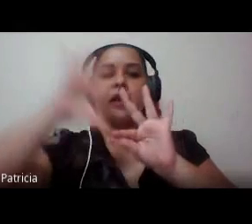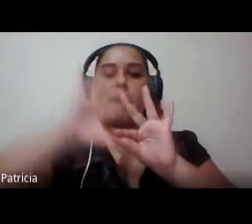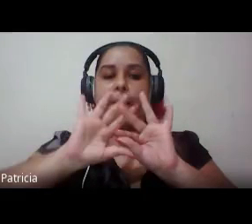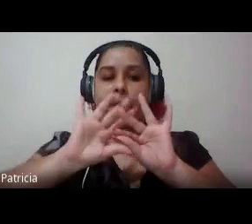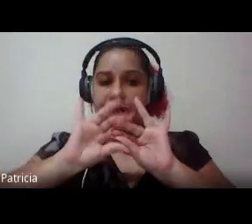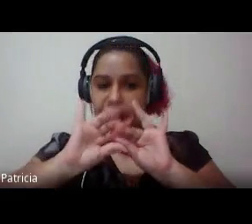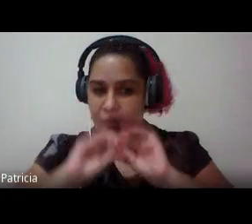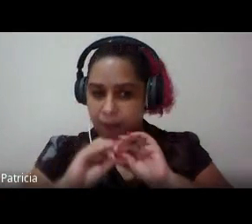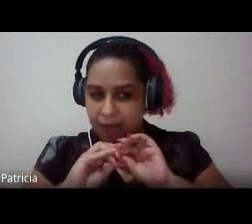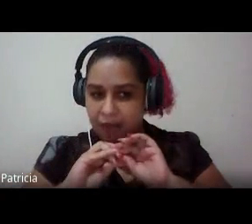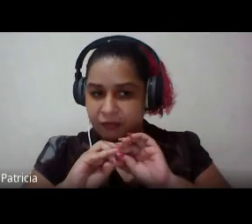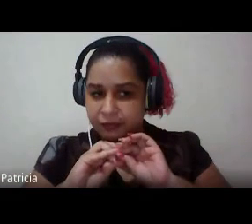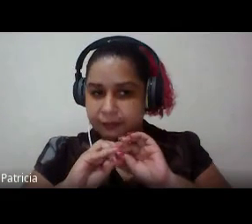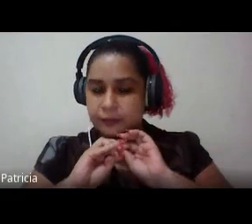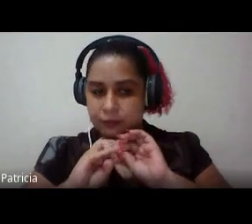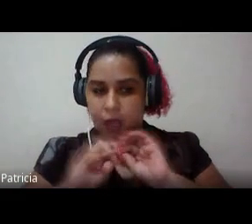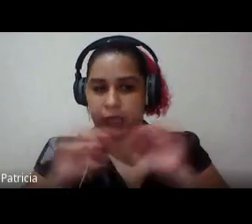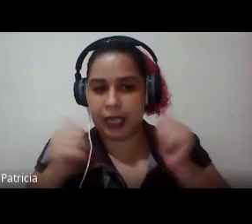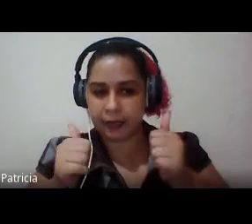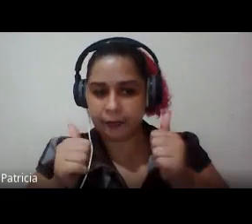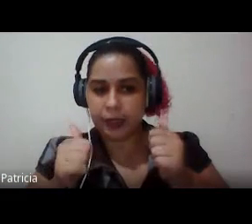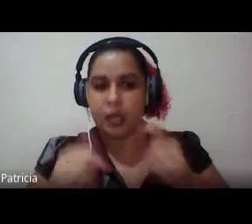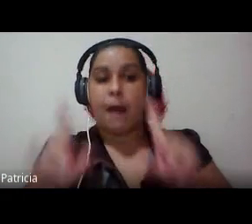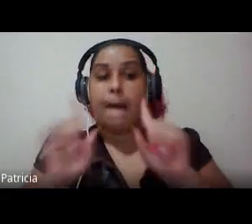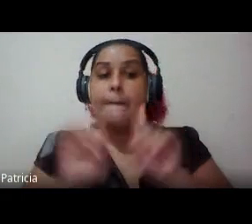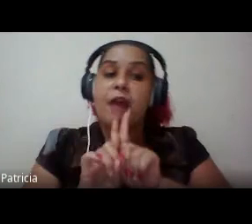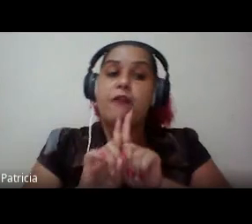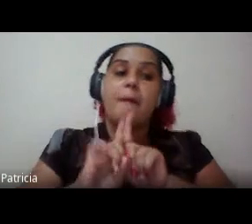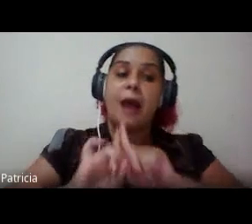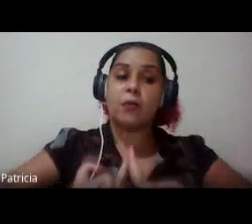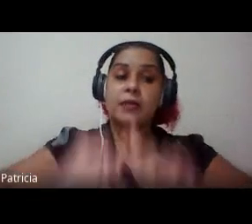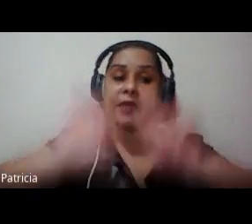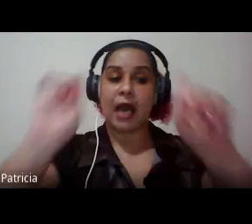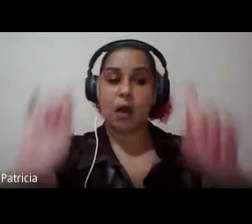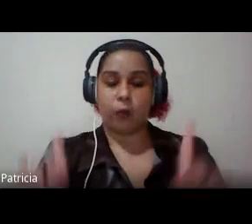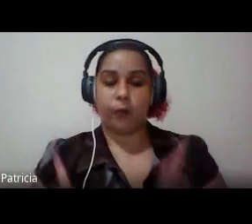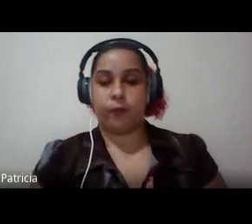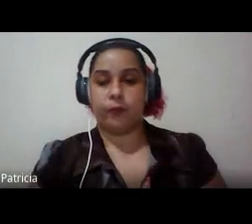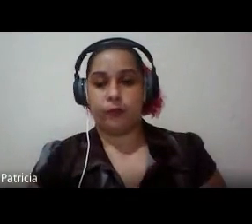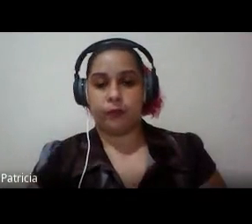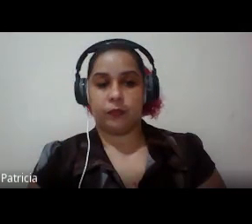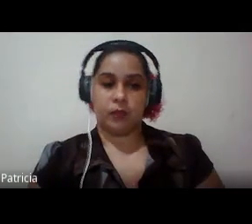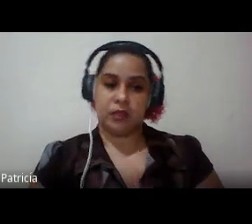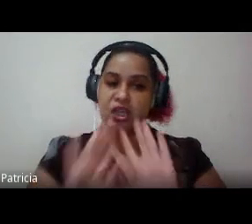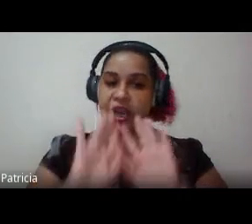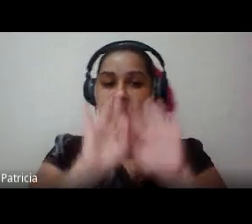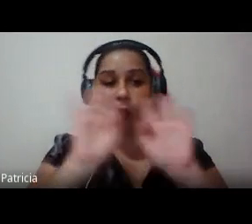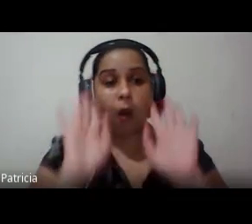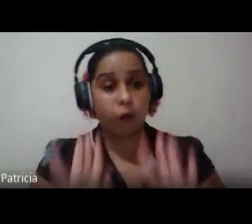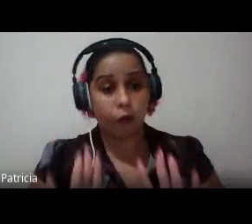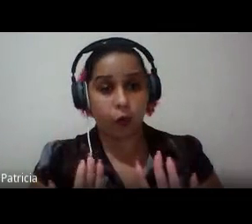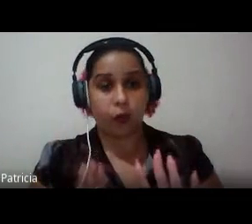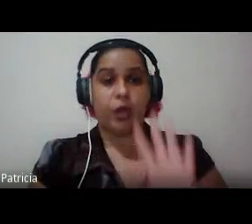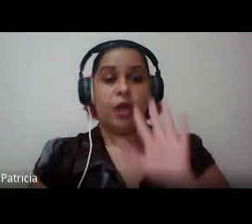sílabas, para chegar numa palavra, ok? Para eu formar um sinal, seja ele